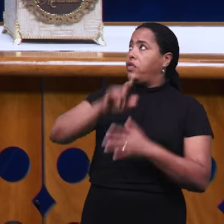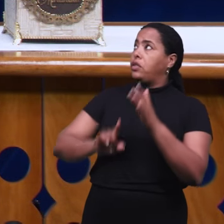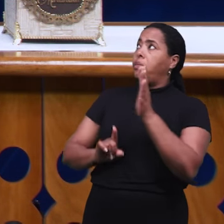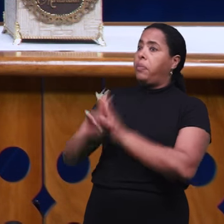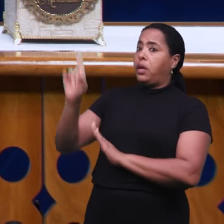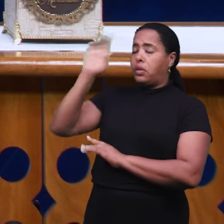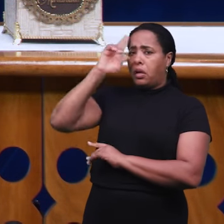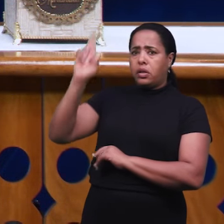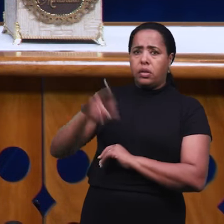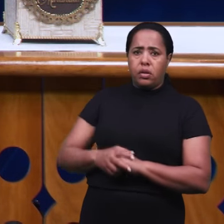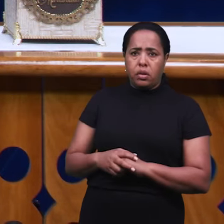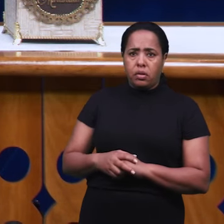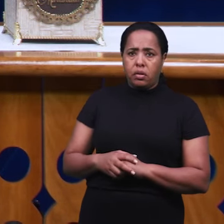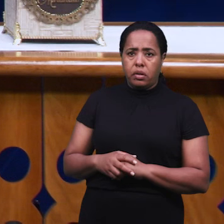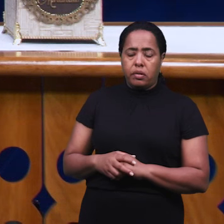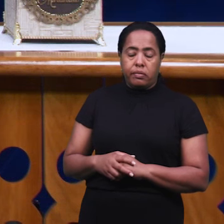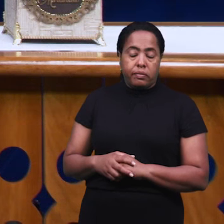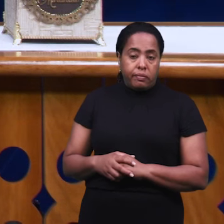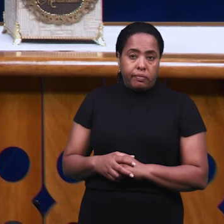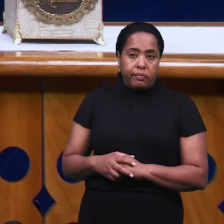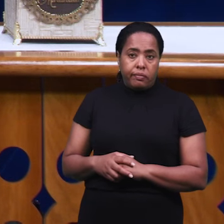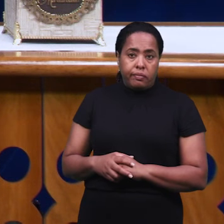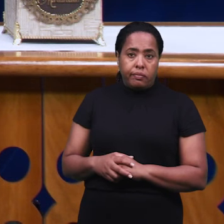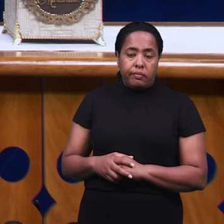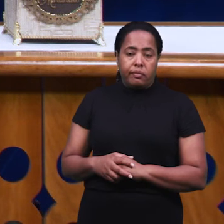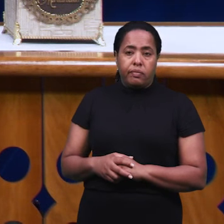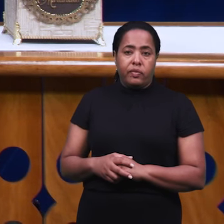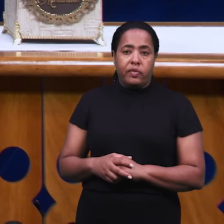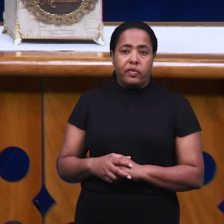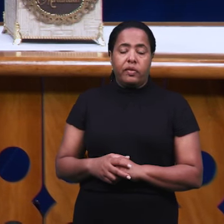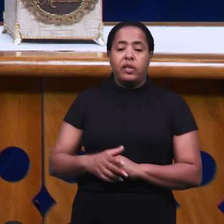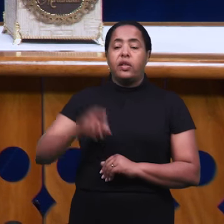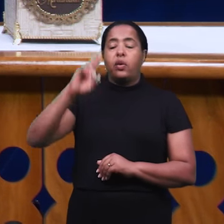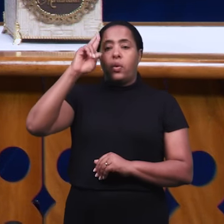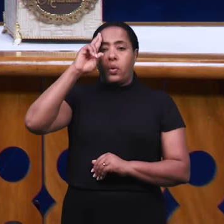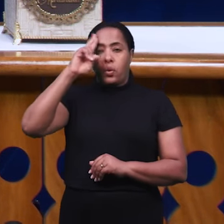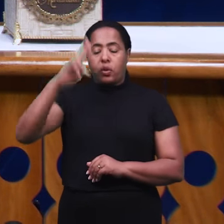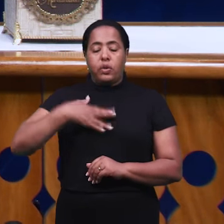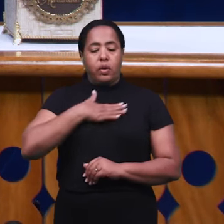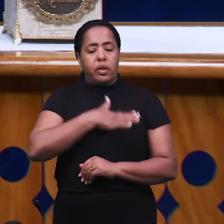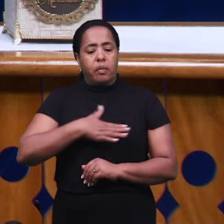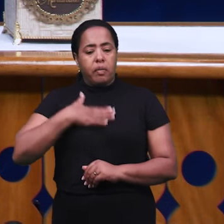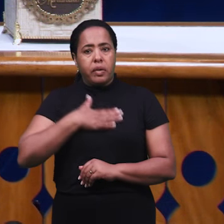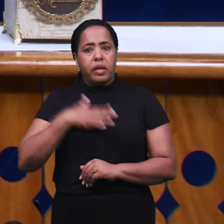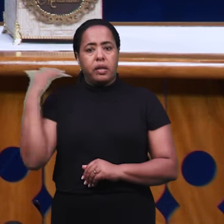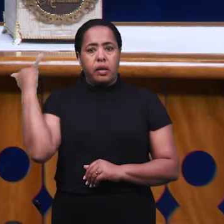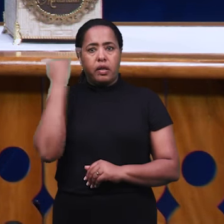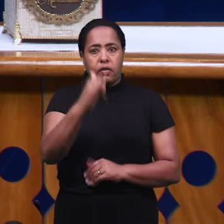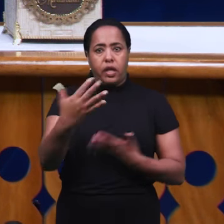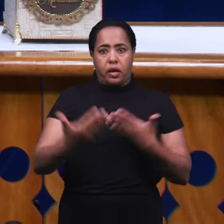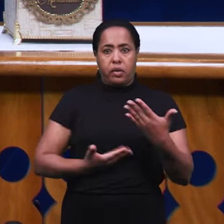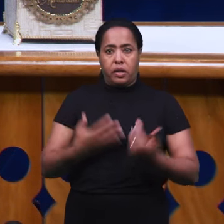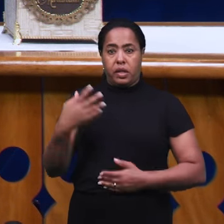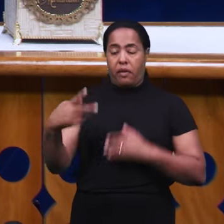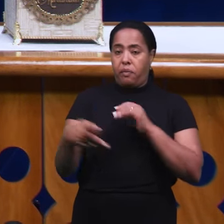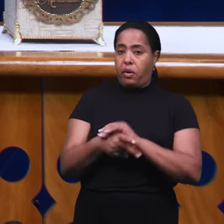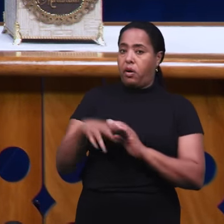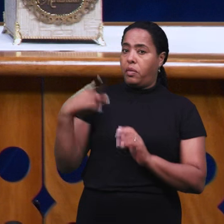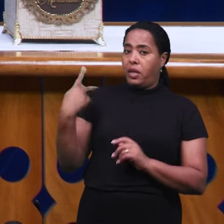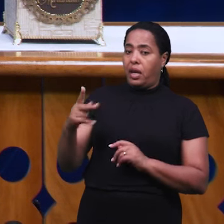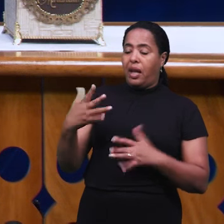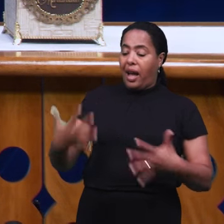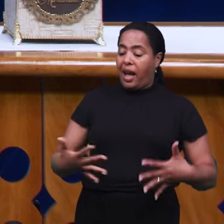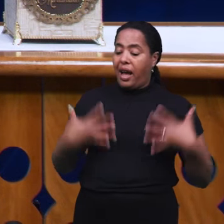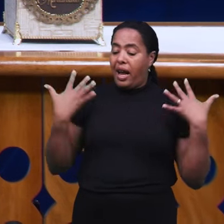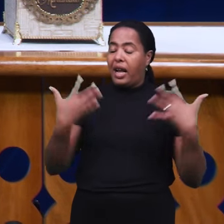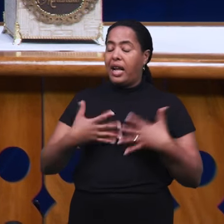consultar Jesus. Não, Deus fala que Jesus estava perto. O Senhor tem prazer em falar com os seus servos. O Senhor tem